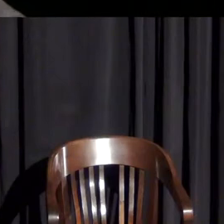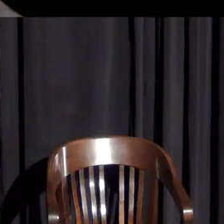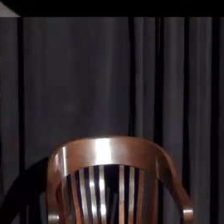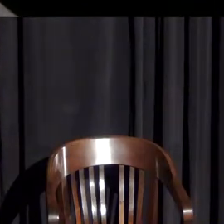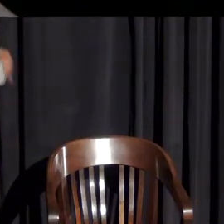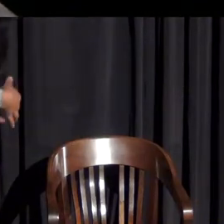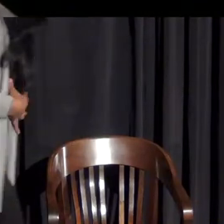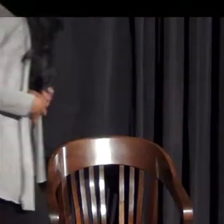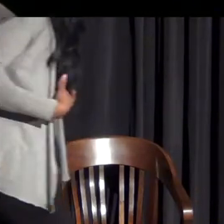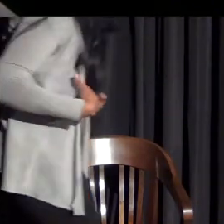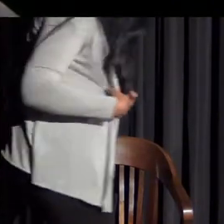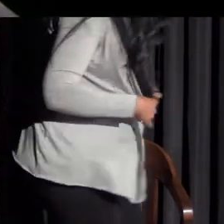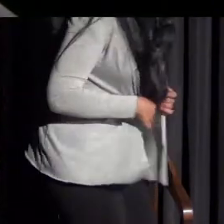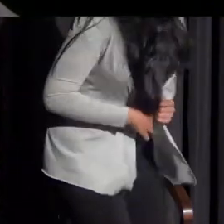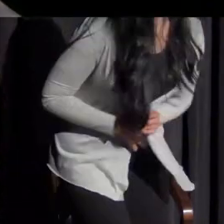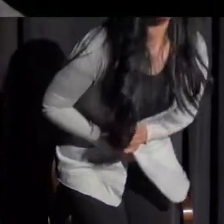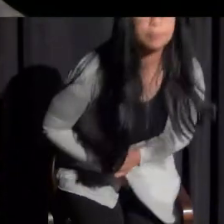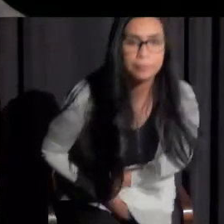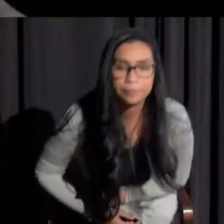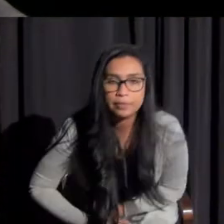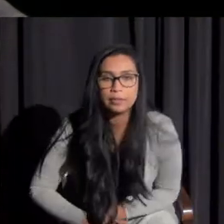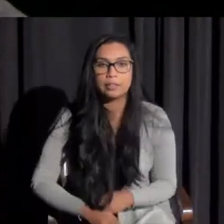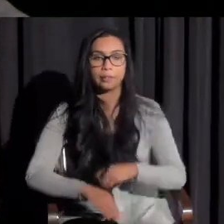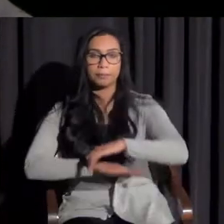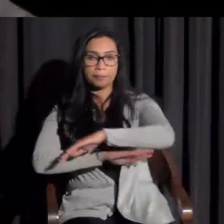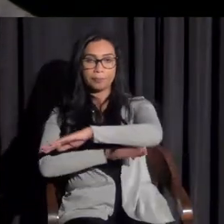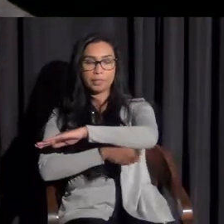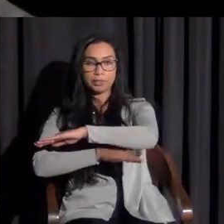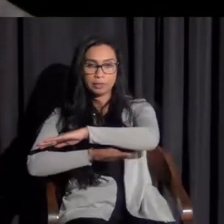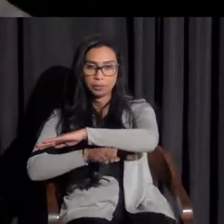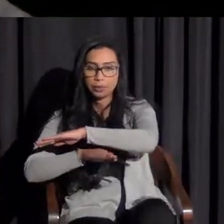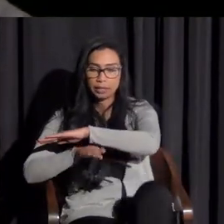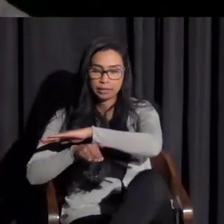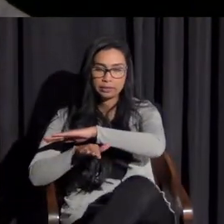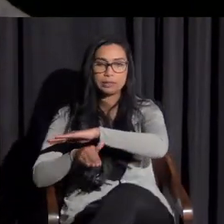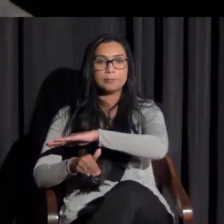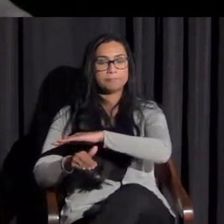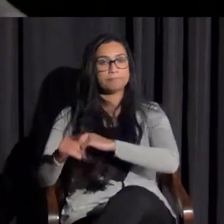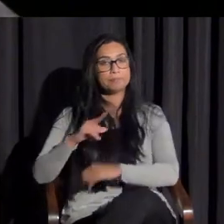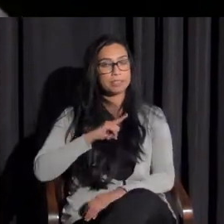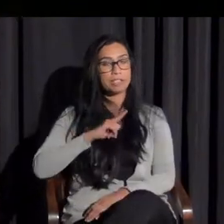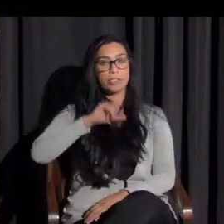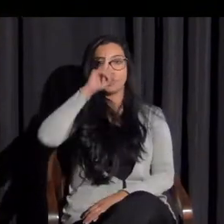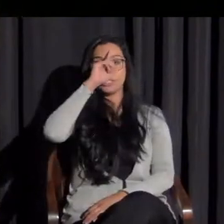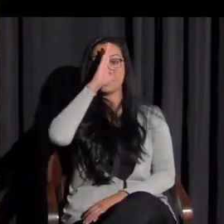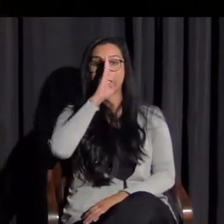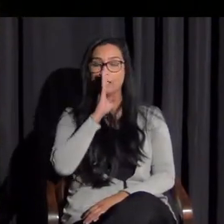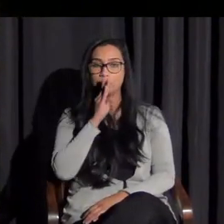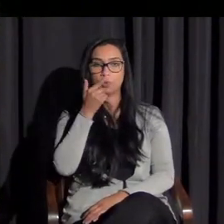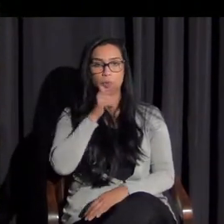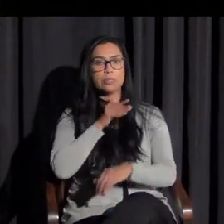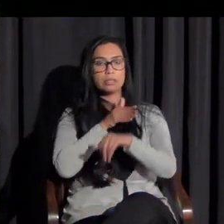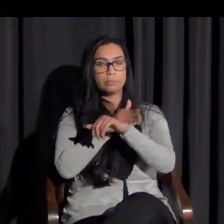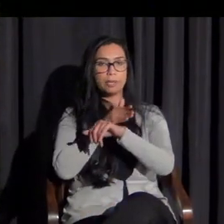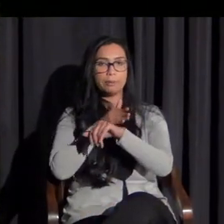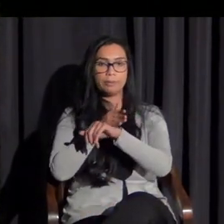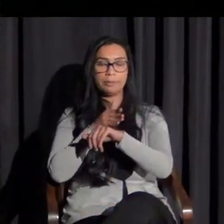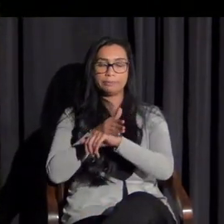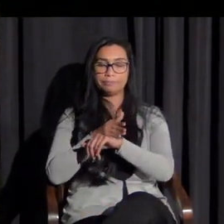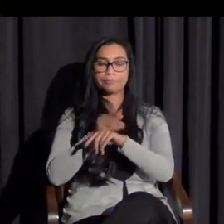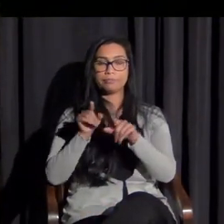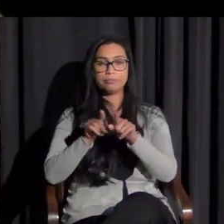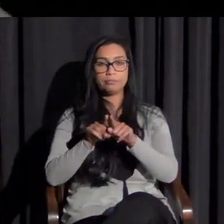são pagos, mas outros dias a Pinacoteca tem acesso gratuito, né, muitas